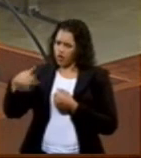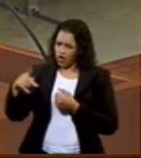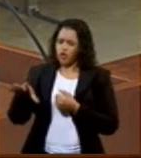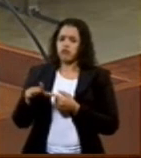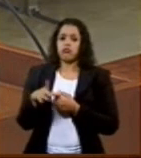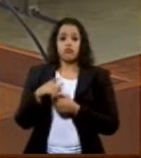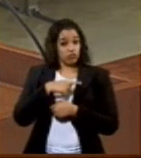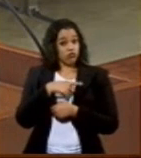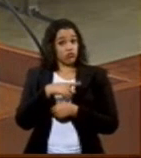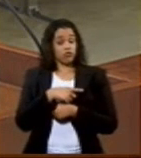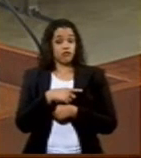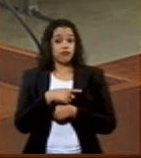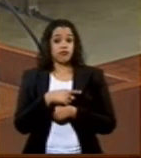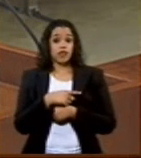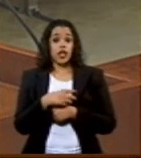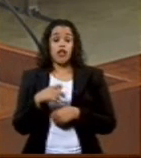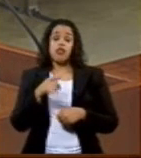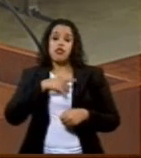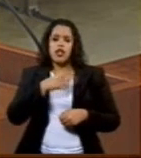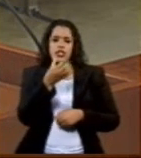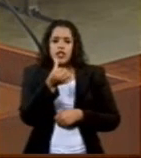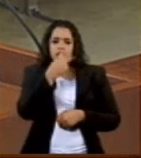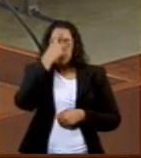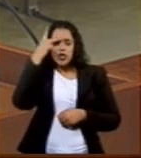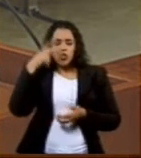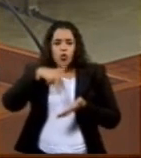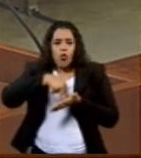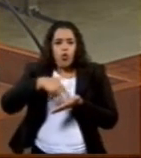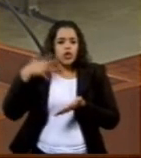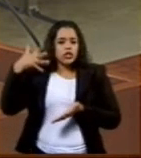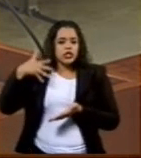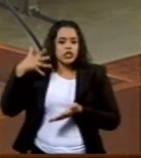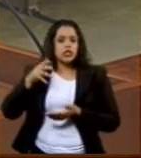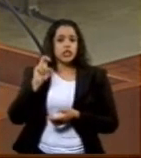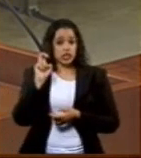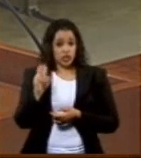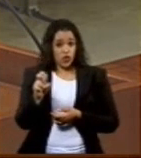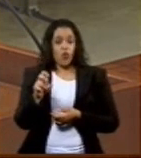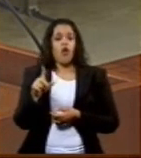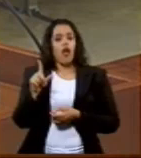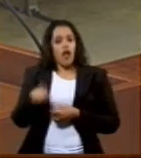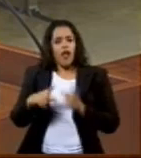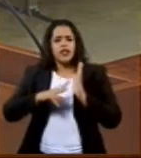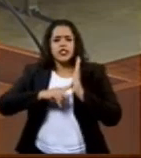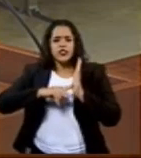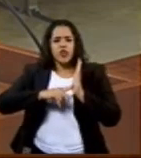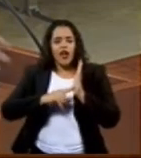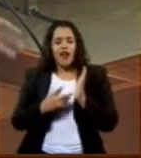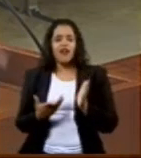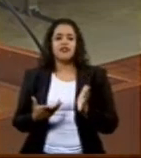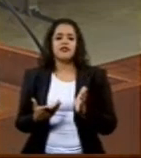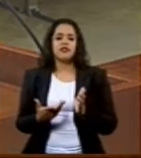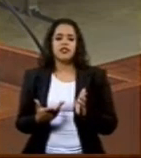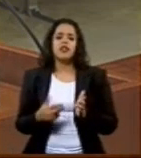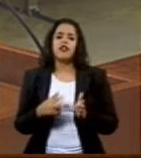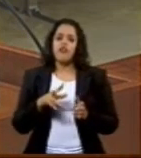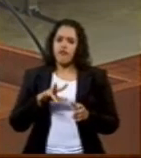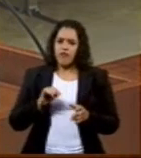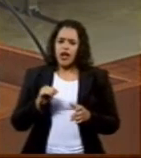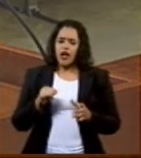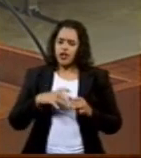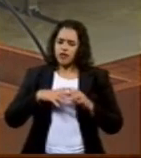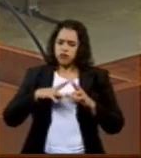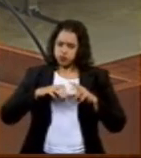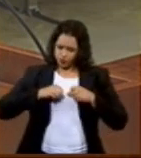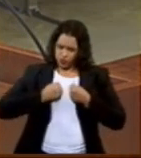que dos 6 amici curiae, me parece que 5 inscritos para sustentação são das entidades sindicais, então certamente farão bom uso dessa tribuna